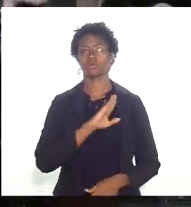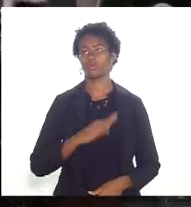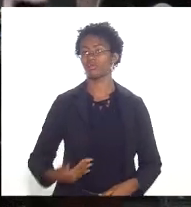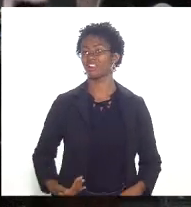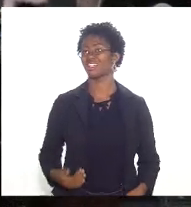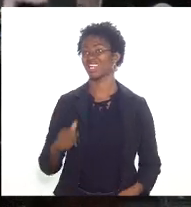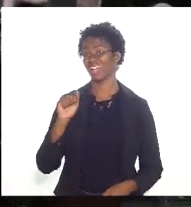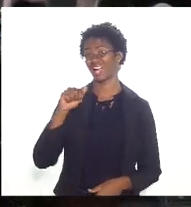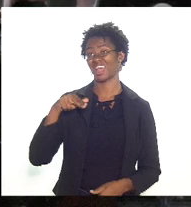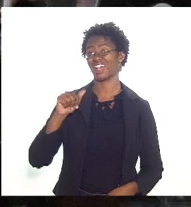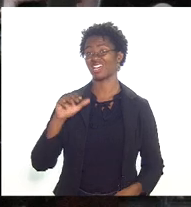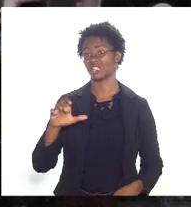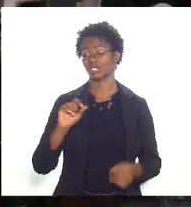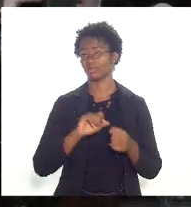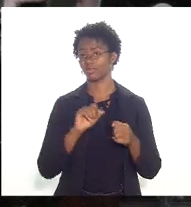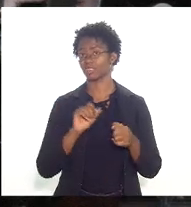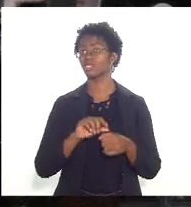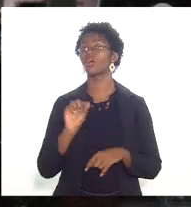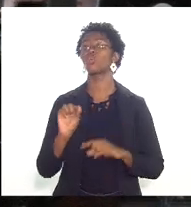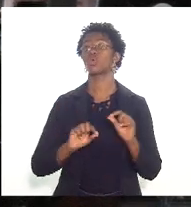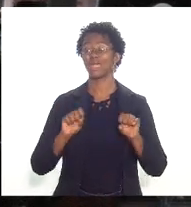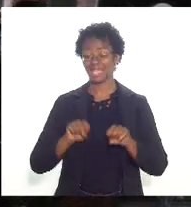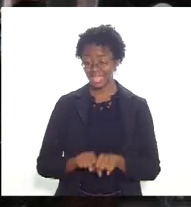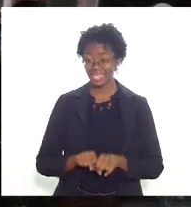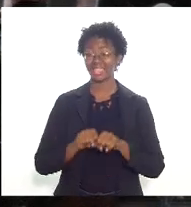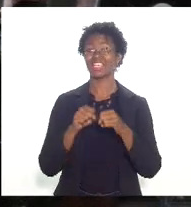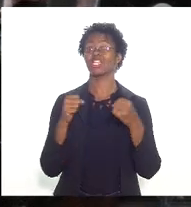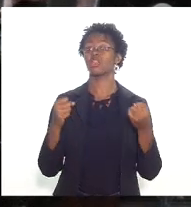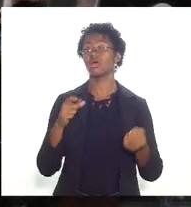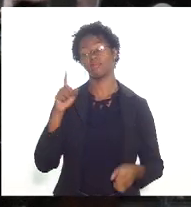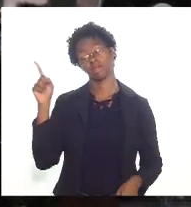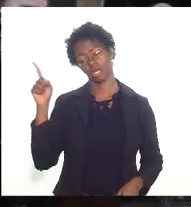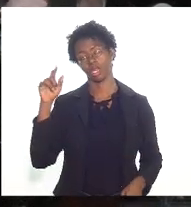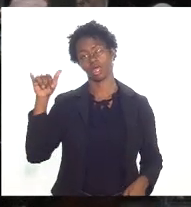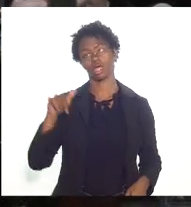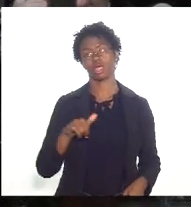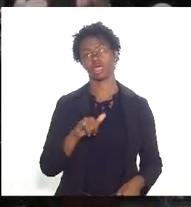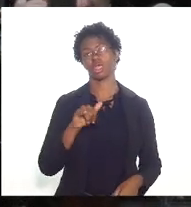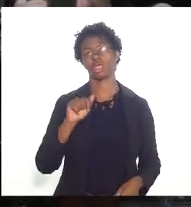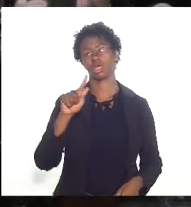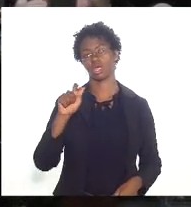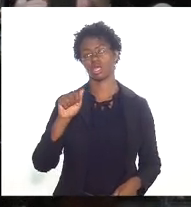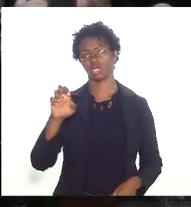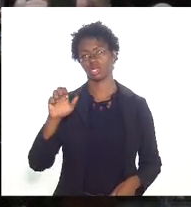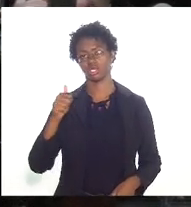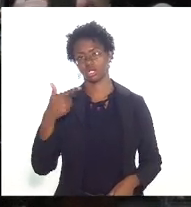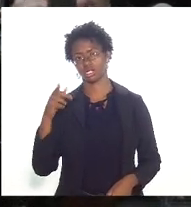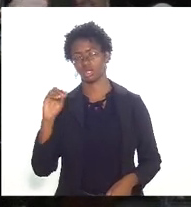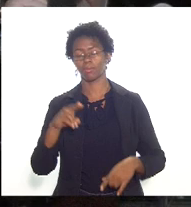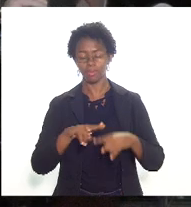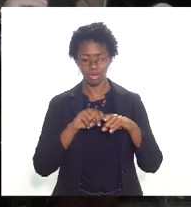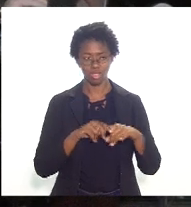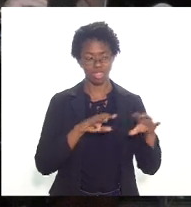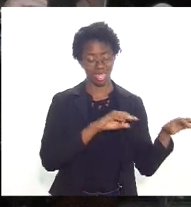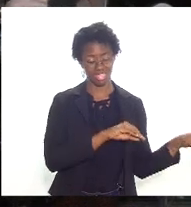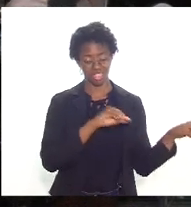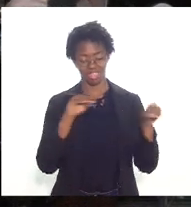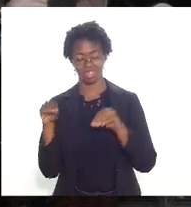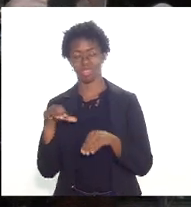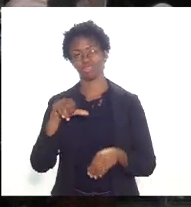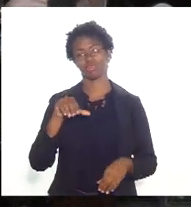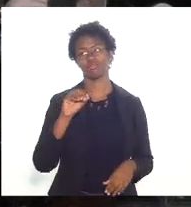vai fazer a quebrar a concessionária do Galeão quando transfere quase noventa porcento dos voos